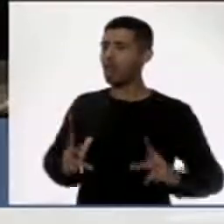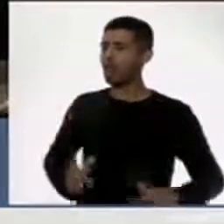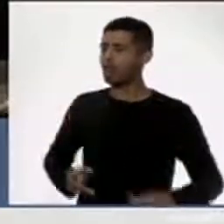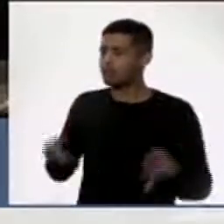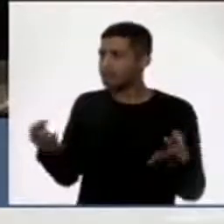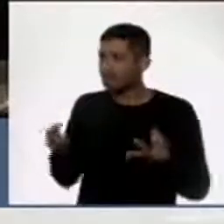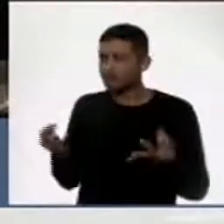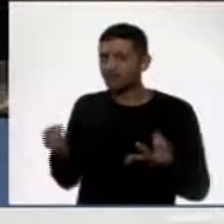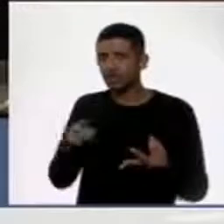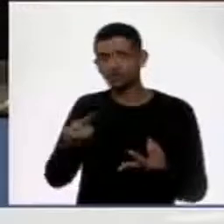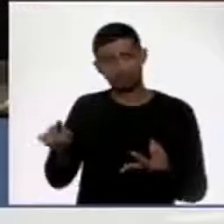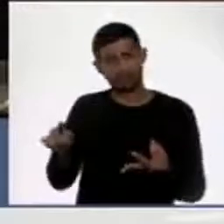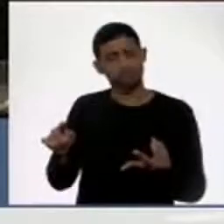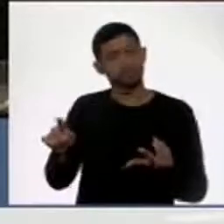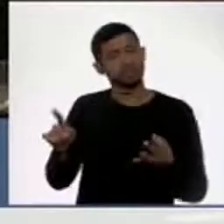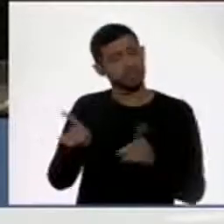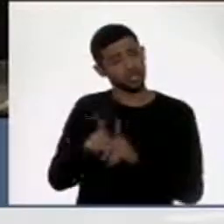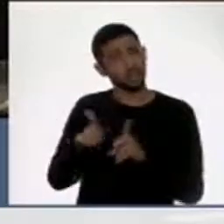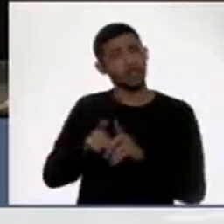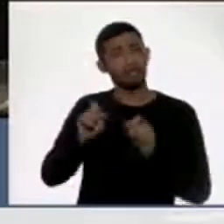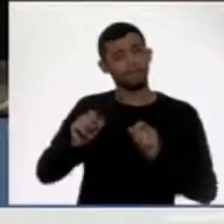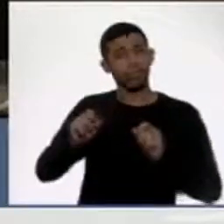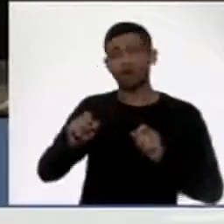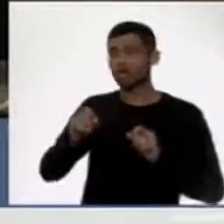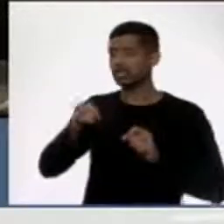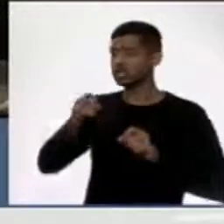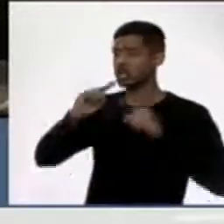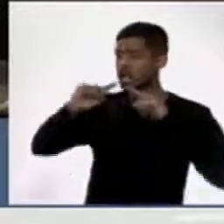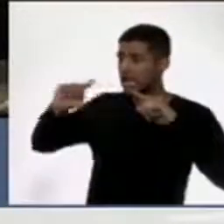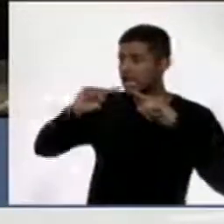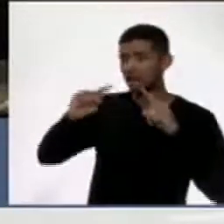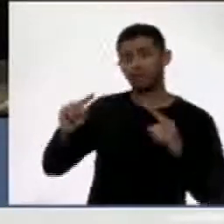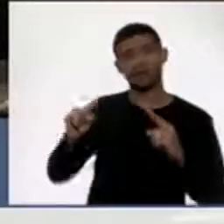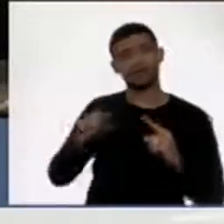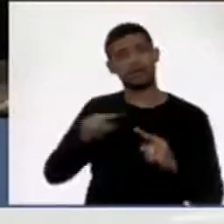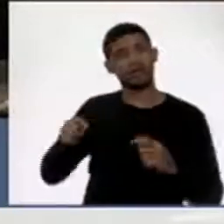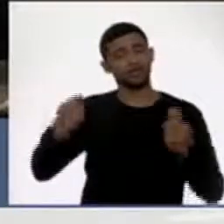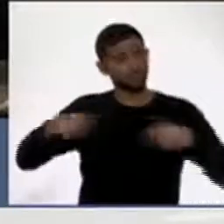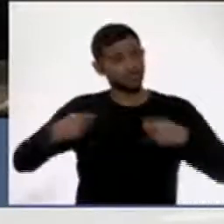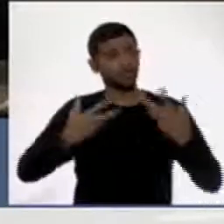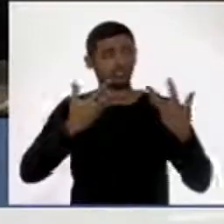que estar sujeitas e aceitar as